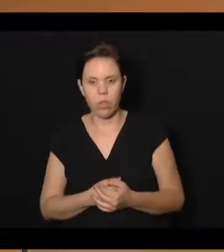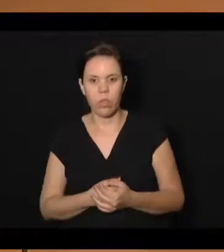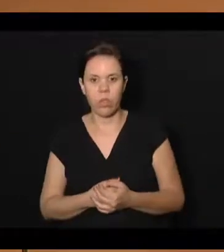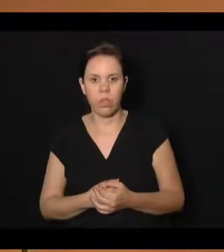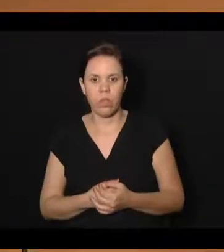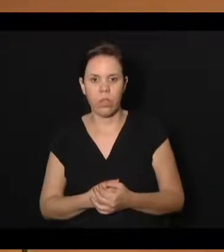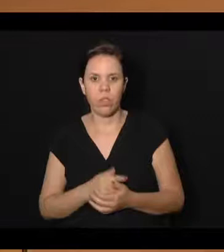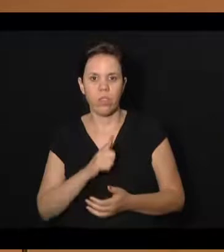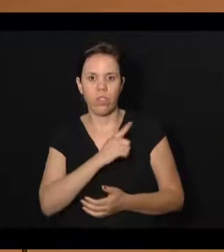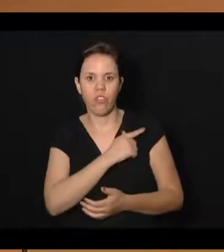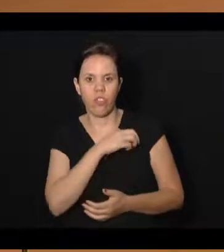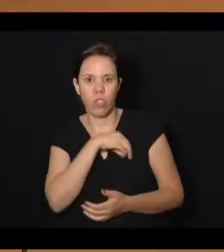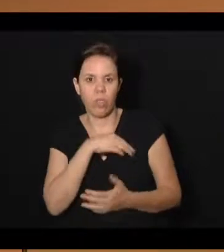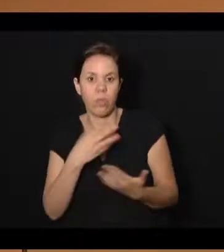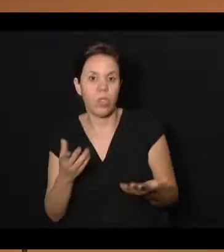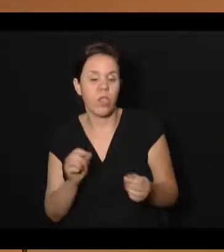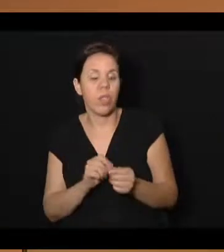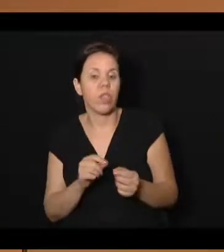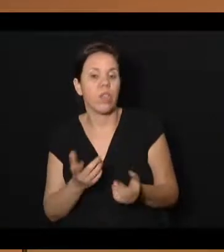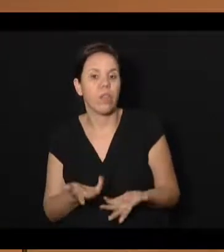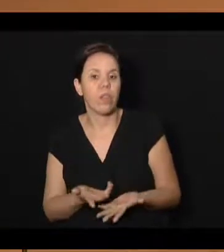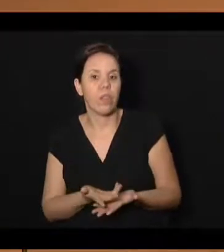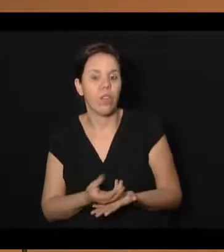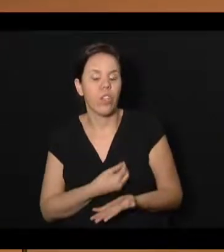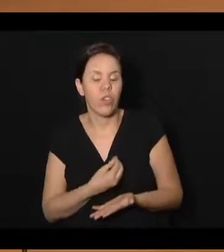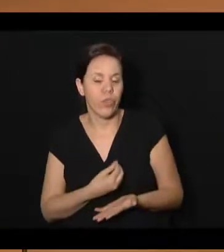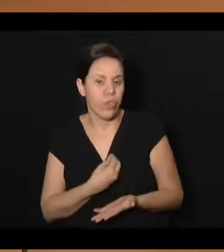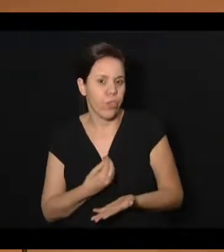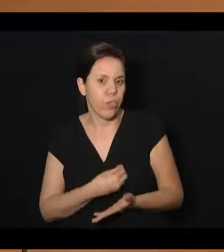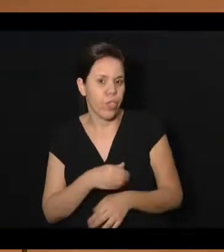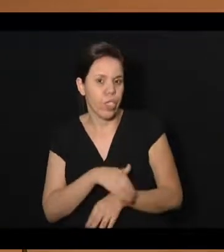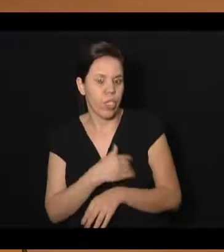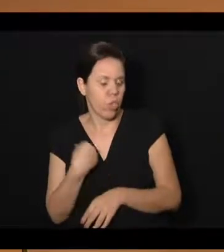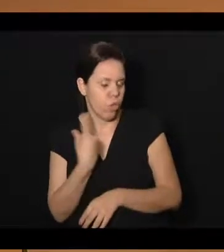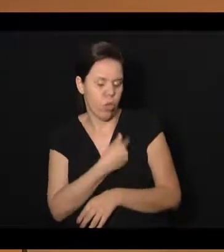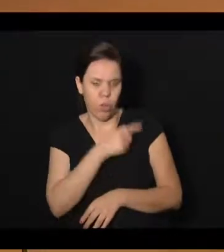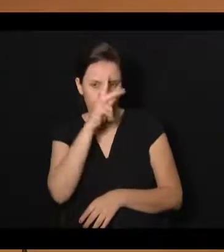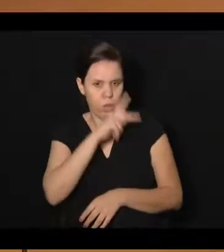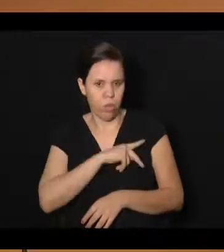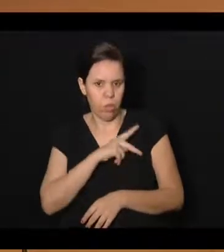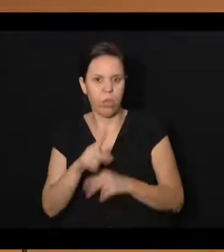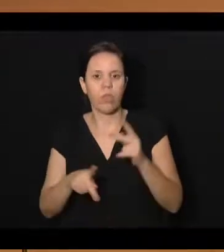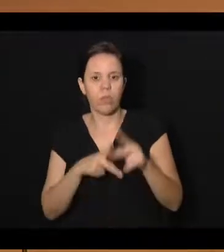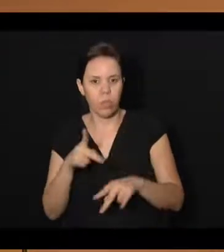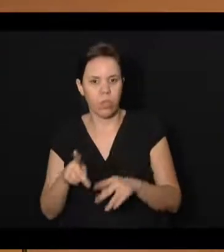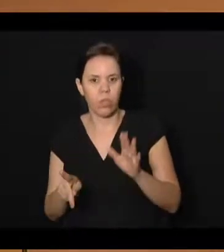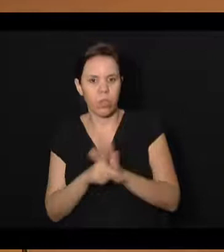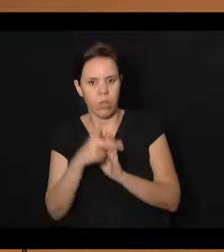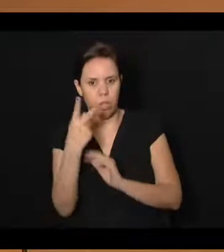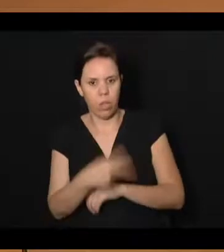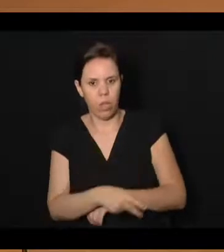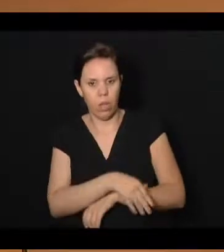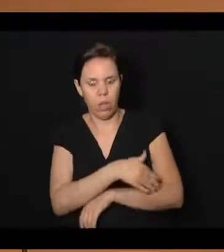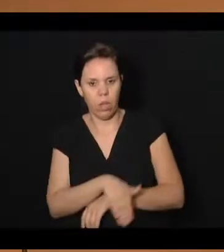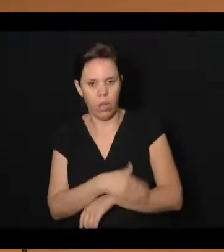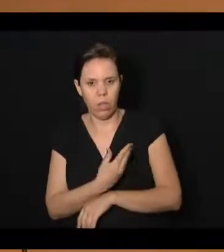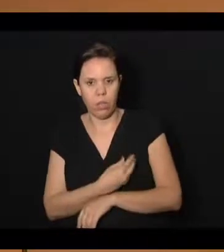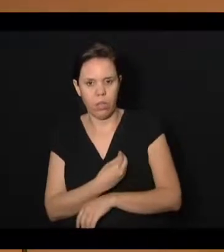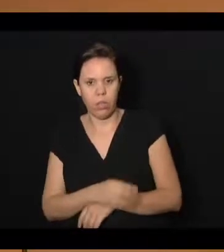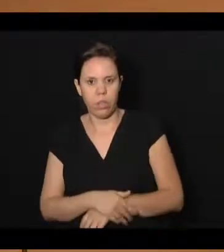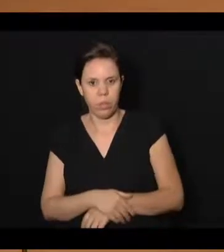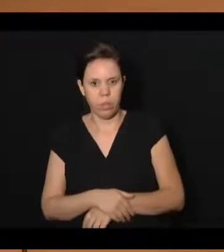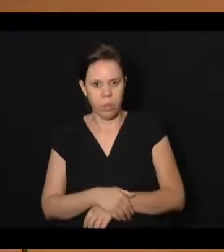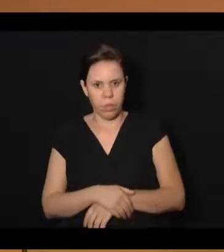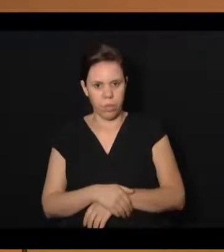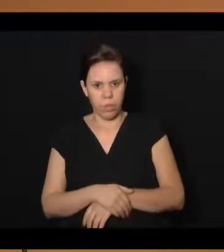da guarda municipal mas quem de fato vivencia rua não somos nós são as pessoas que estão na rua que a pasta na serviço e era